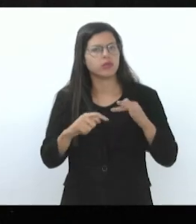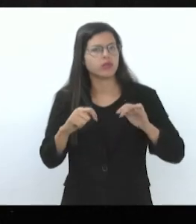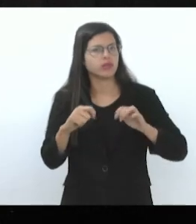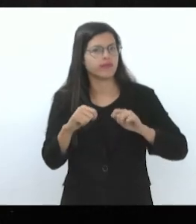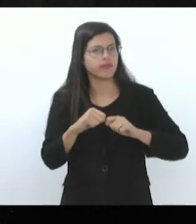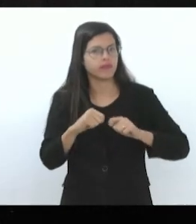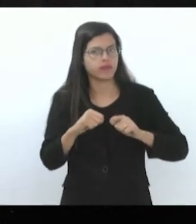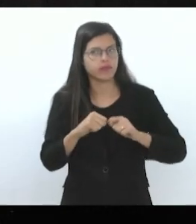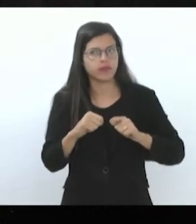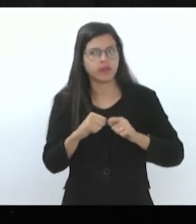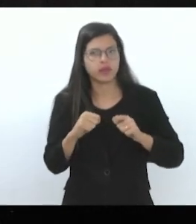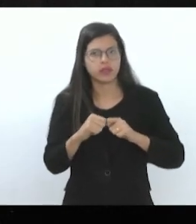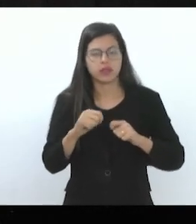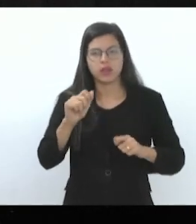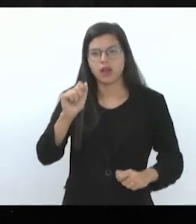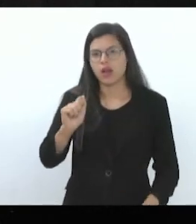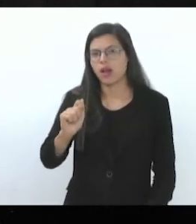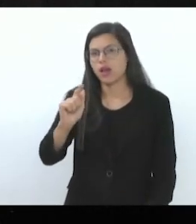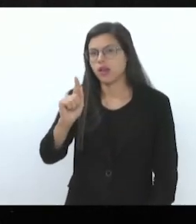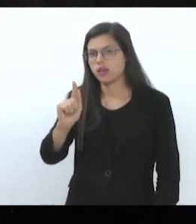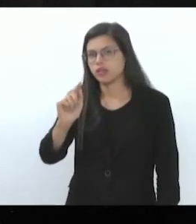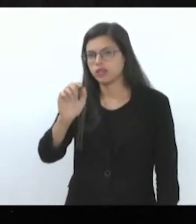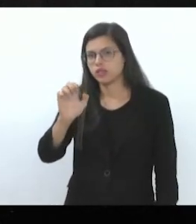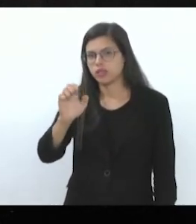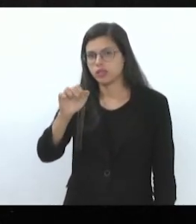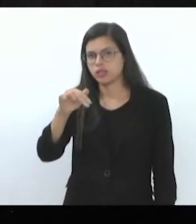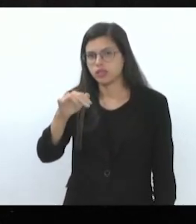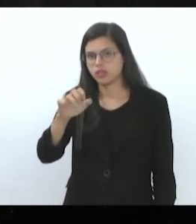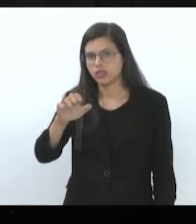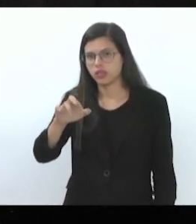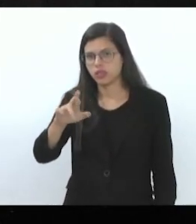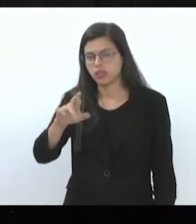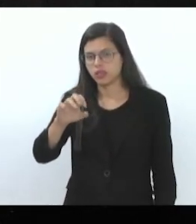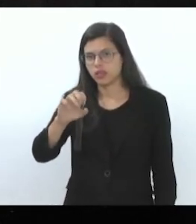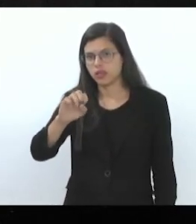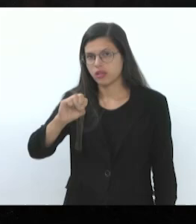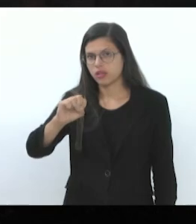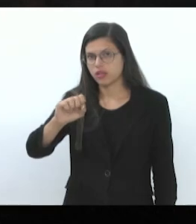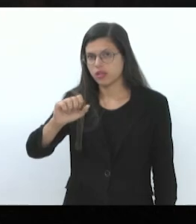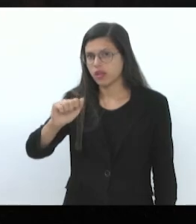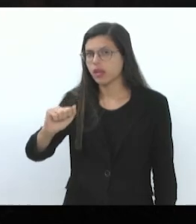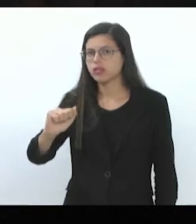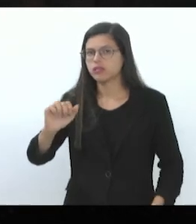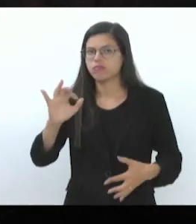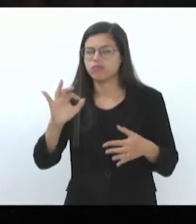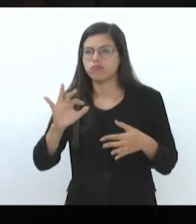a Genersa em relação à nossa lei.